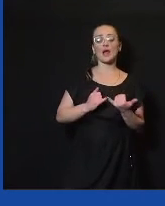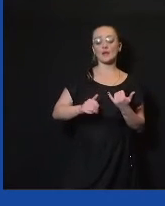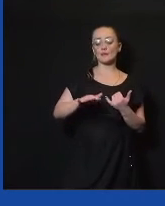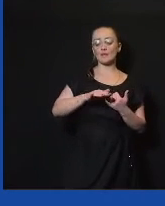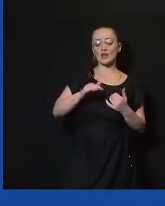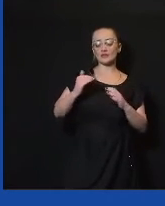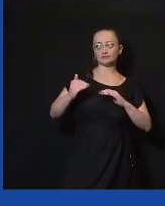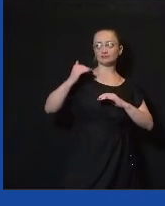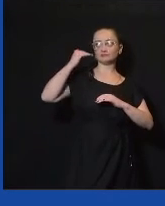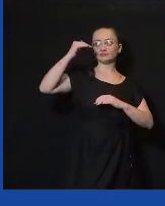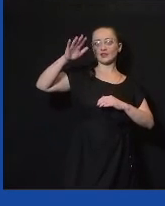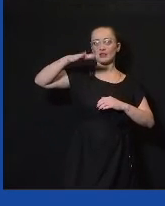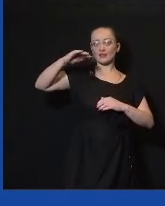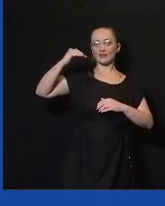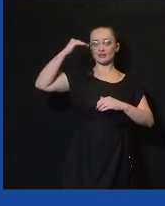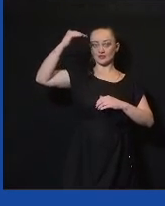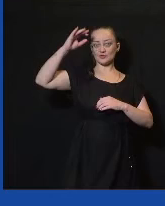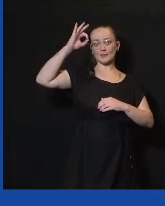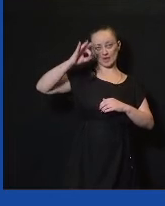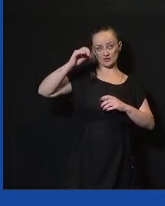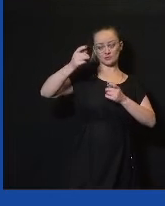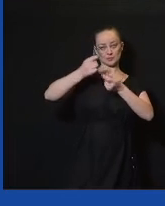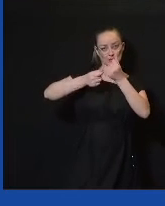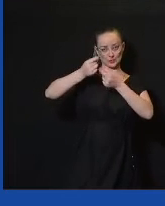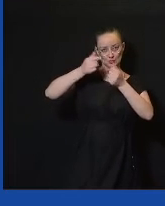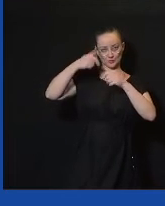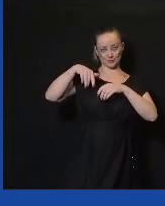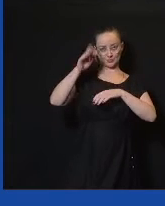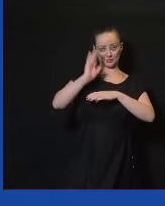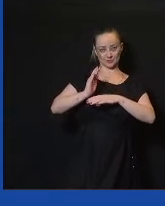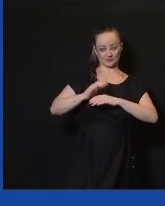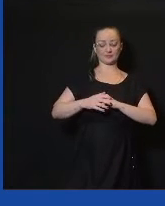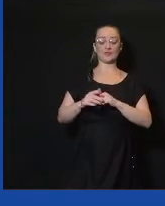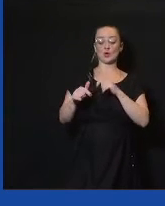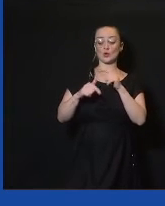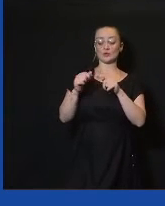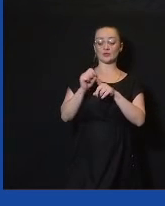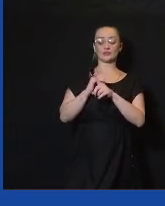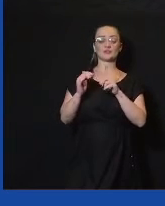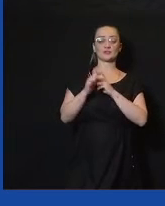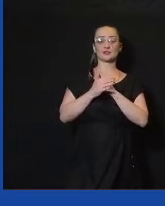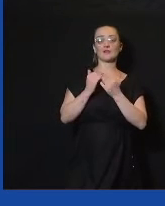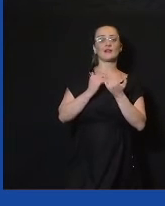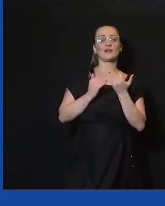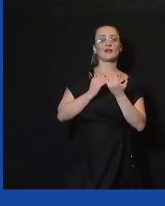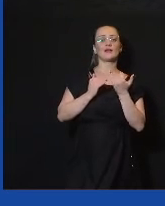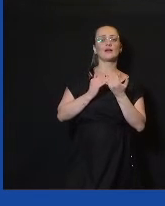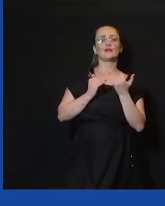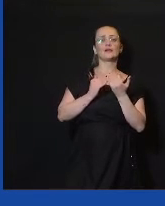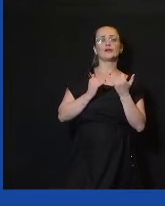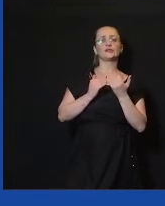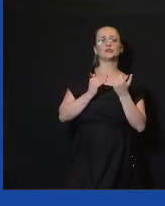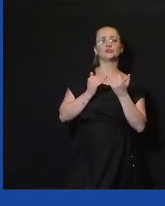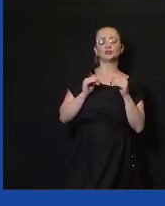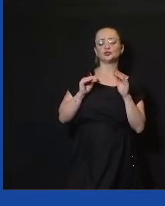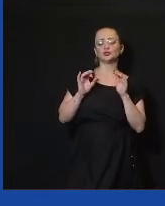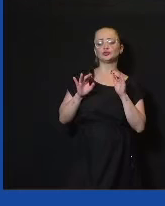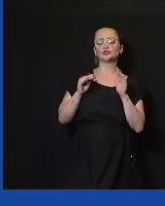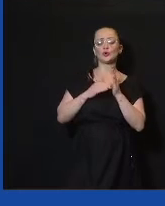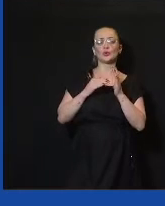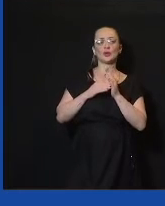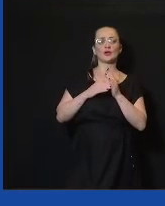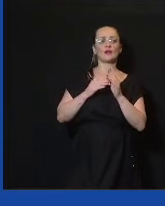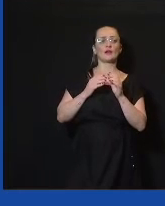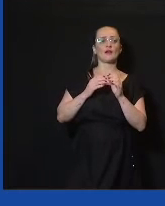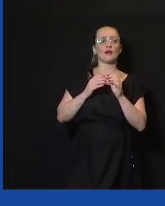elite, a real elite econômica, o trabalho social fosse quase, ficasse restrito ao que era uma